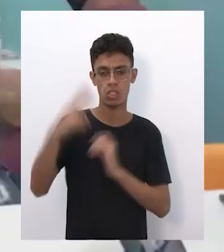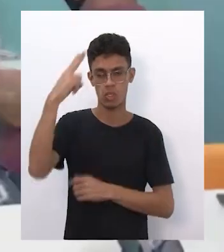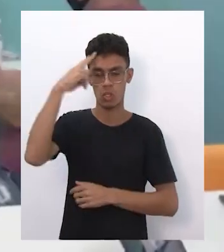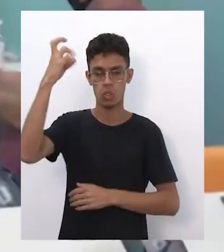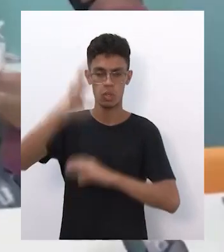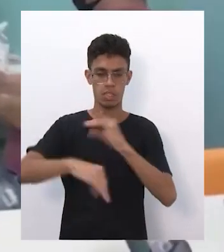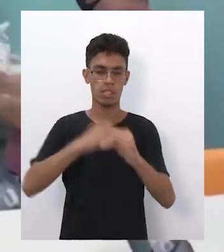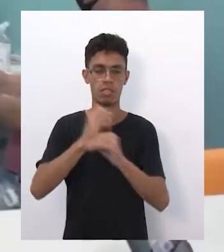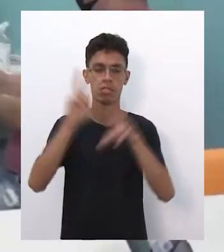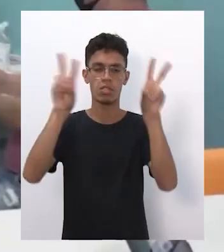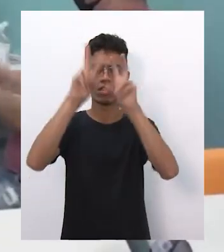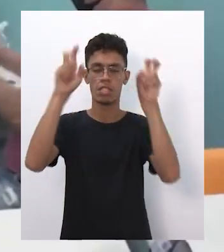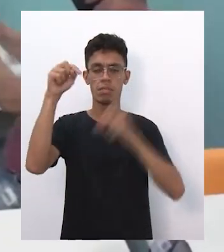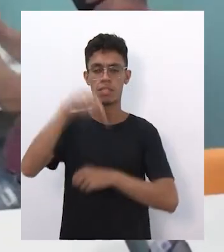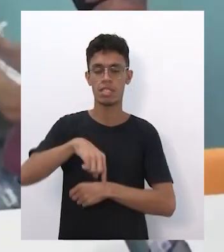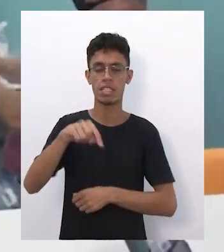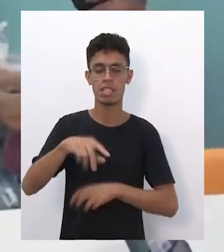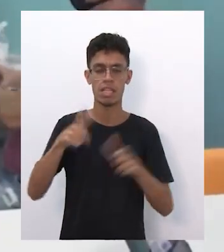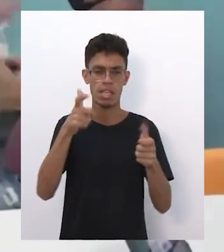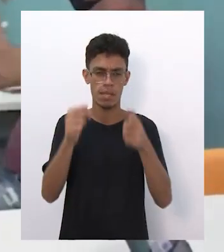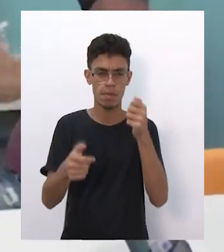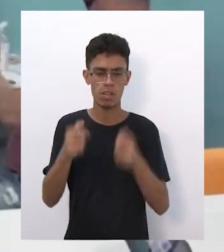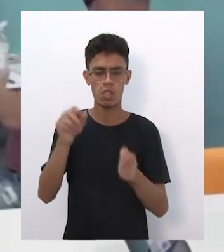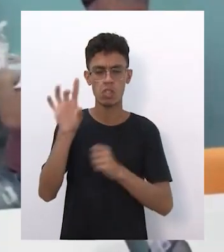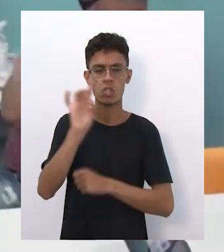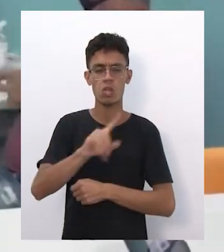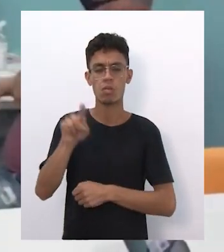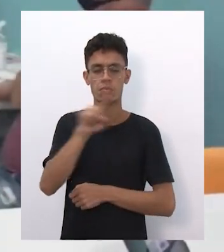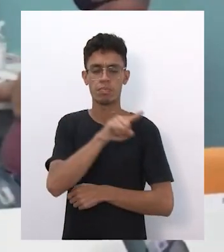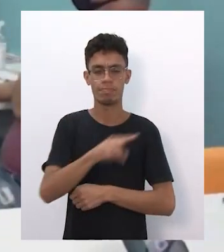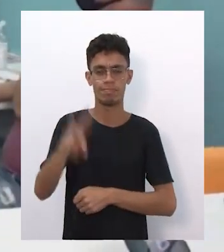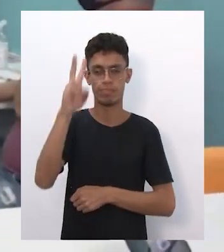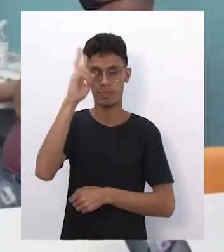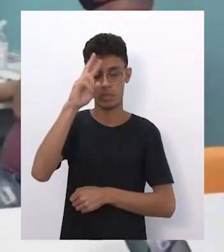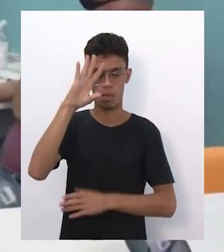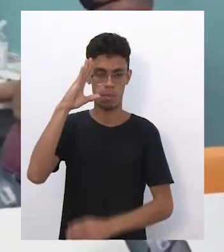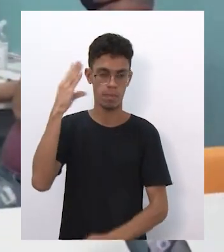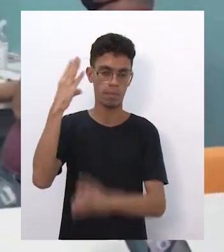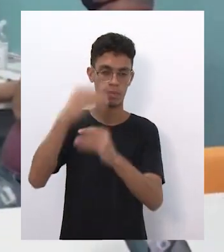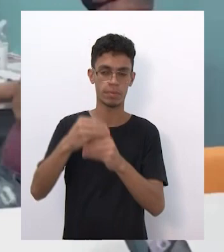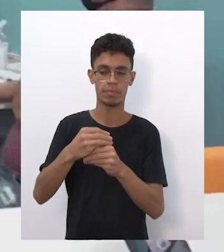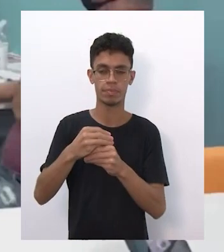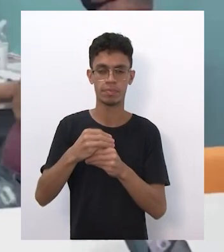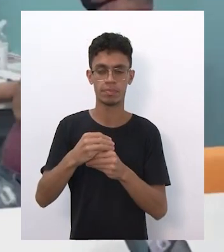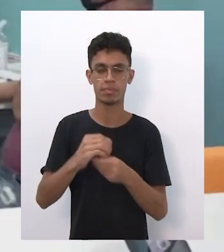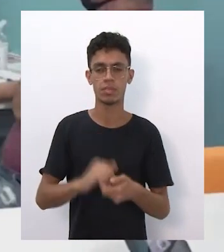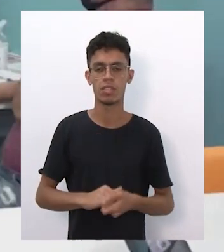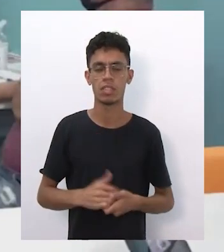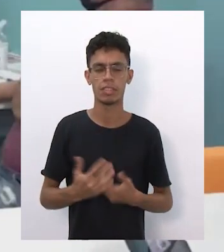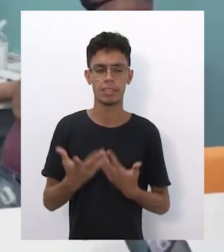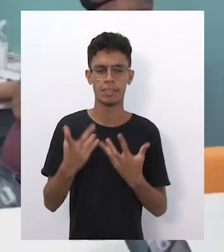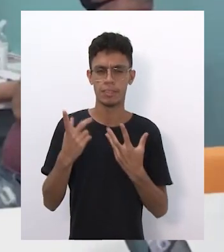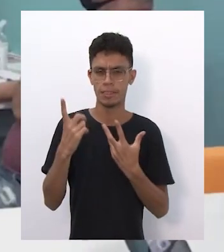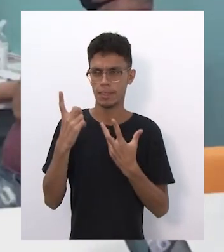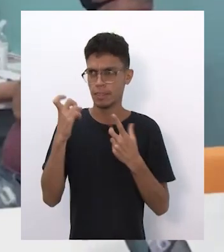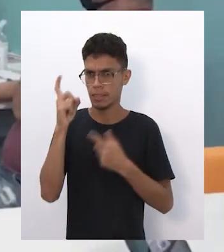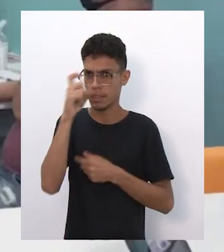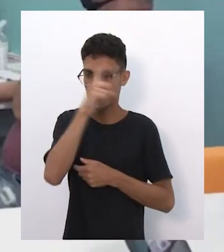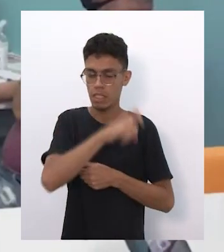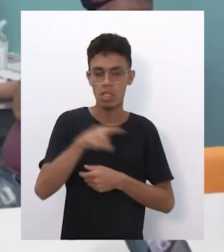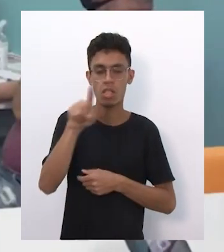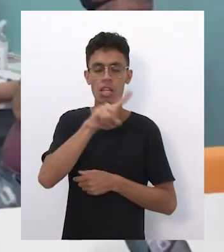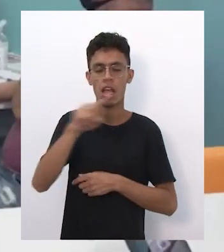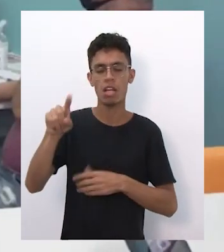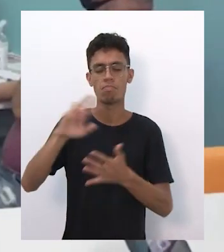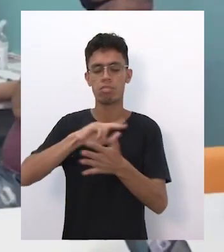sala. Pessoal, a gamificação, então, só para a gente concluir, ela não é um bicho de 7 cabeças. É você trazer os